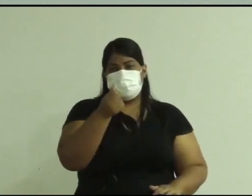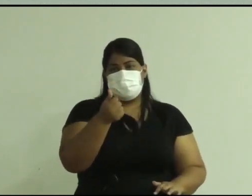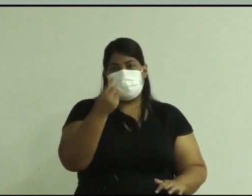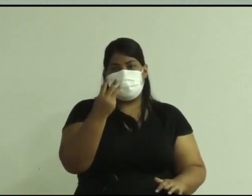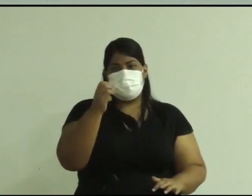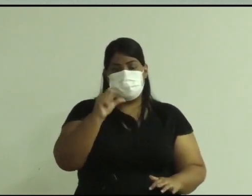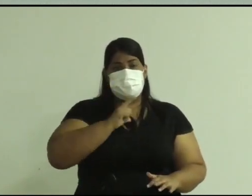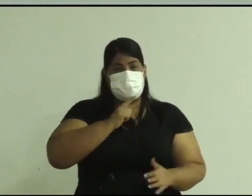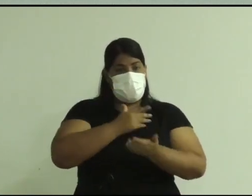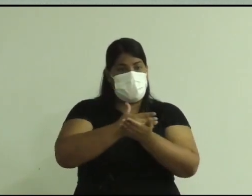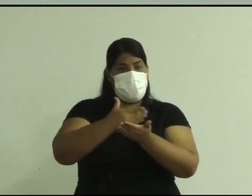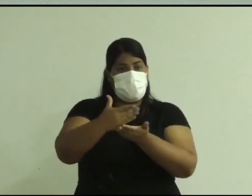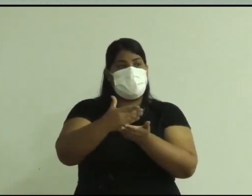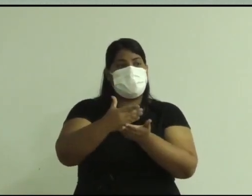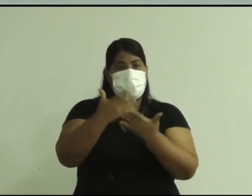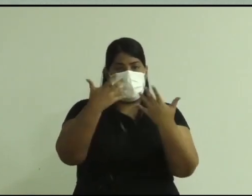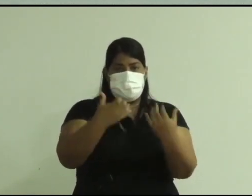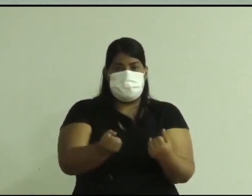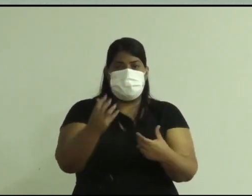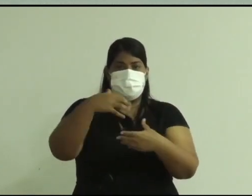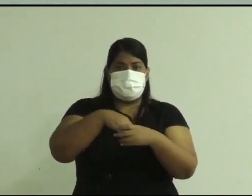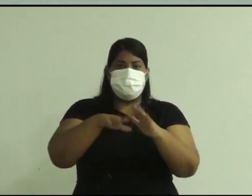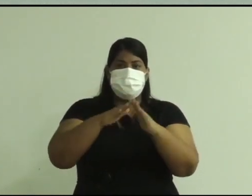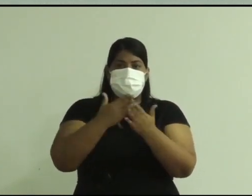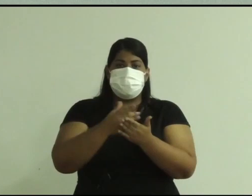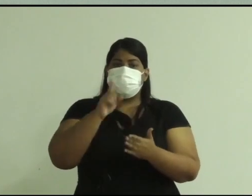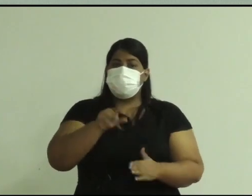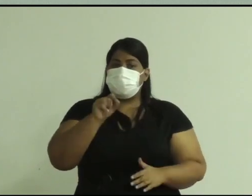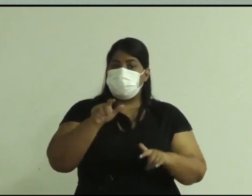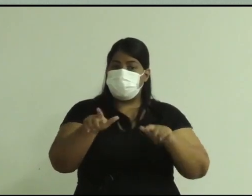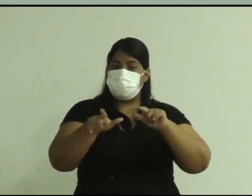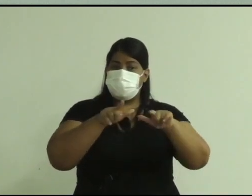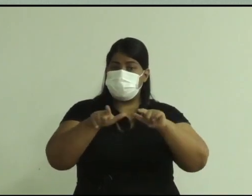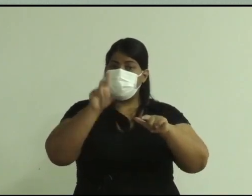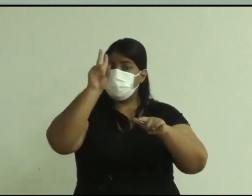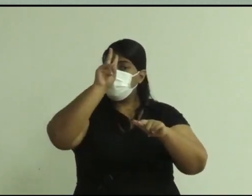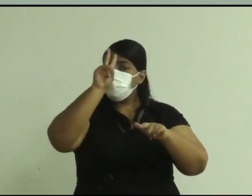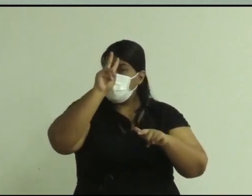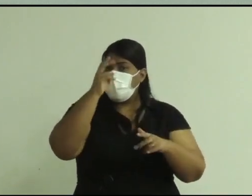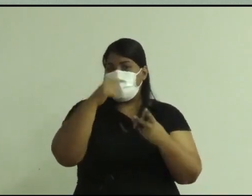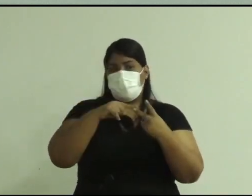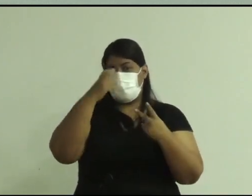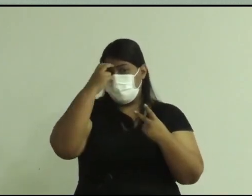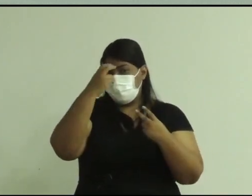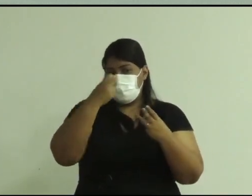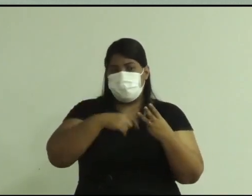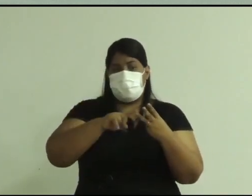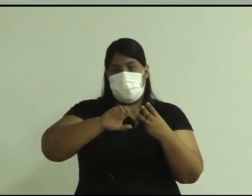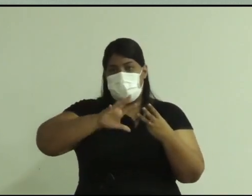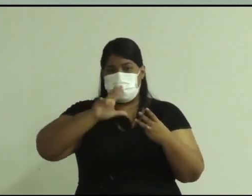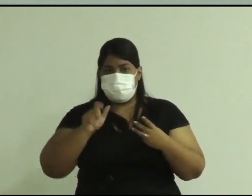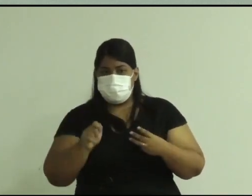implementada nas escolas, que é o quê? Trabalhar a história e cultura africana e